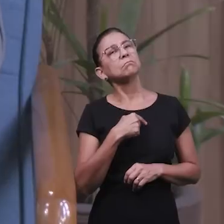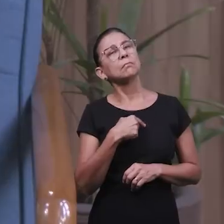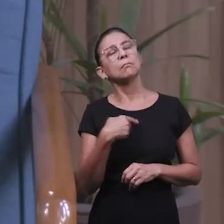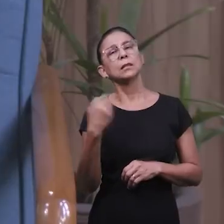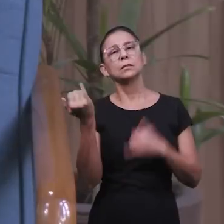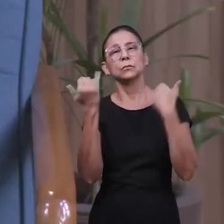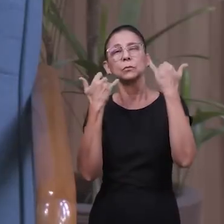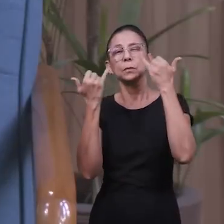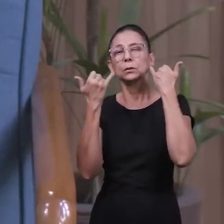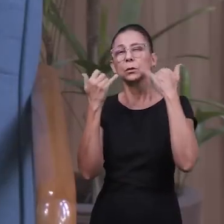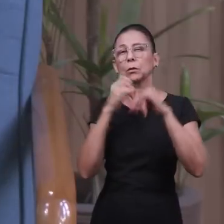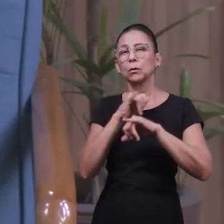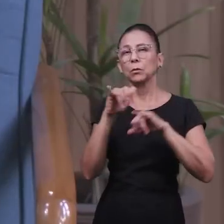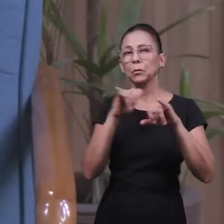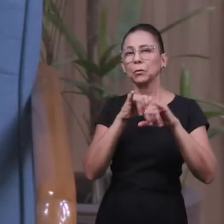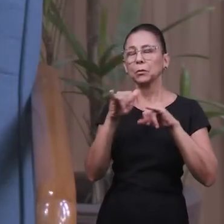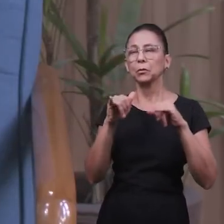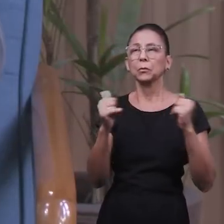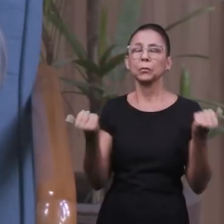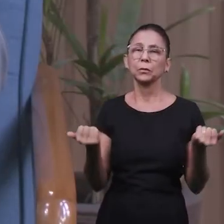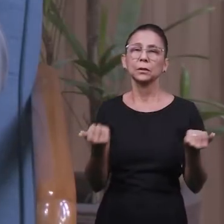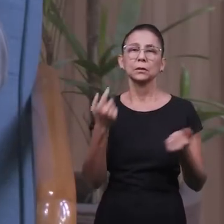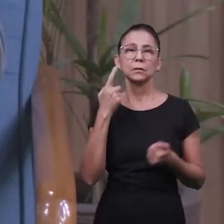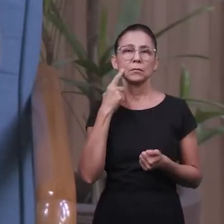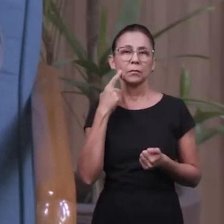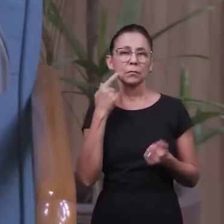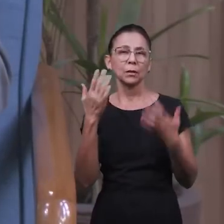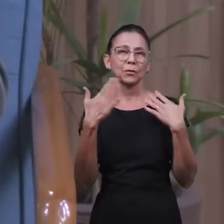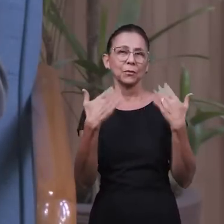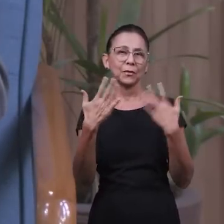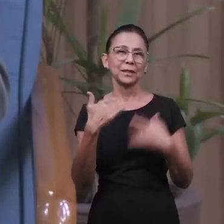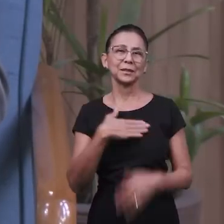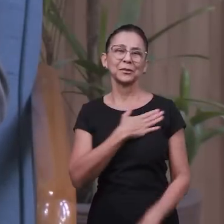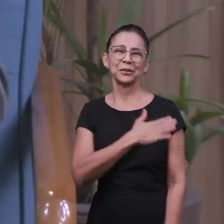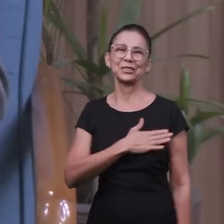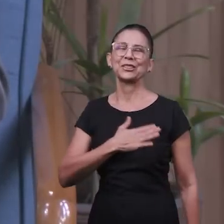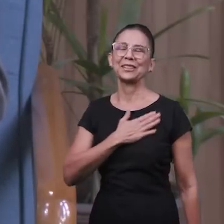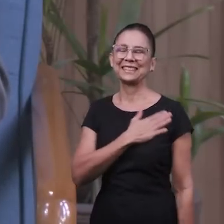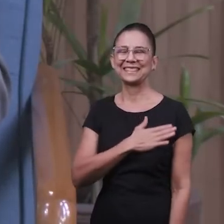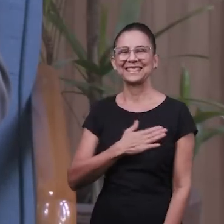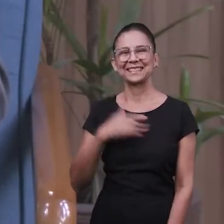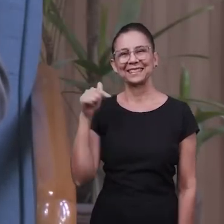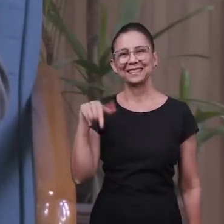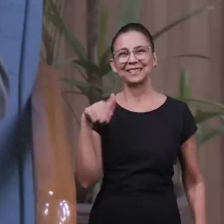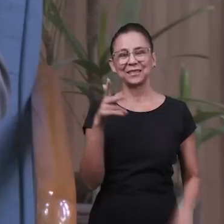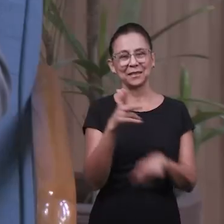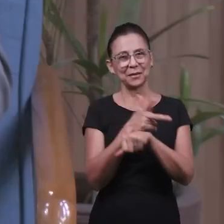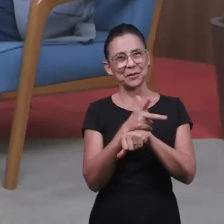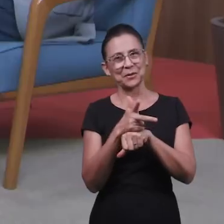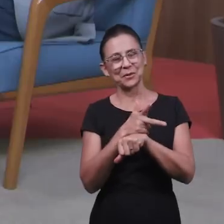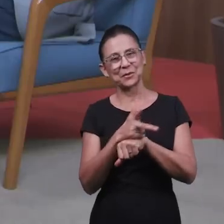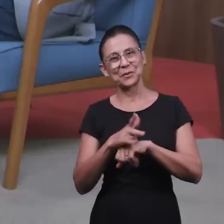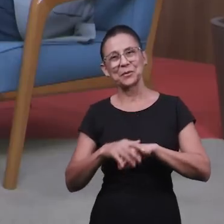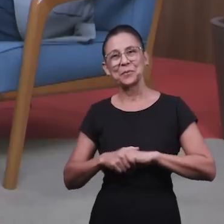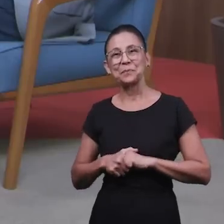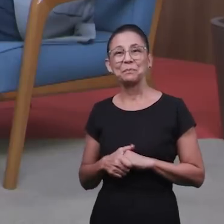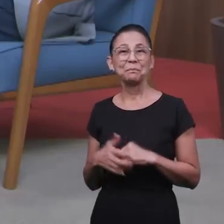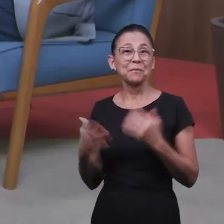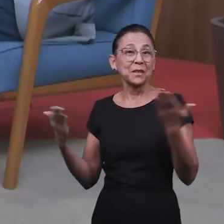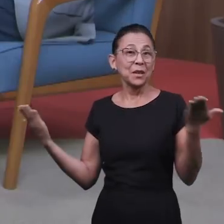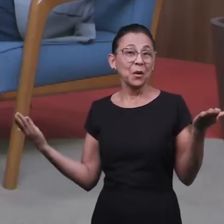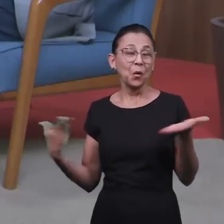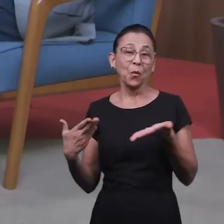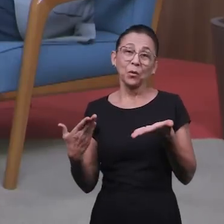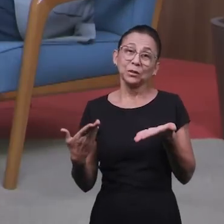gente aprofunda alguns aspectos, discute outros, numa conversa agradável que nós temos aqui no estúdio. E